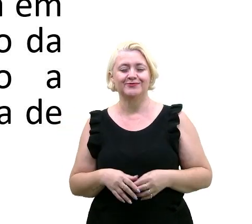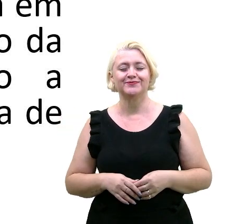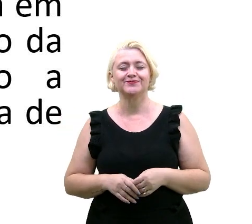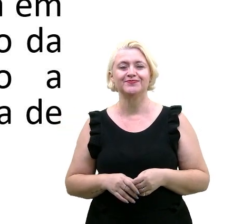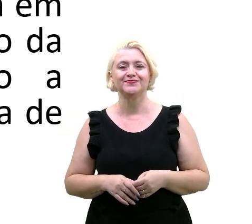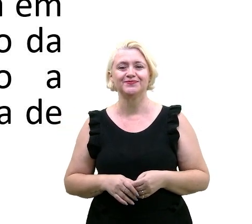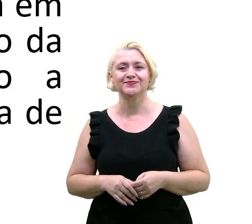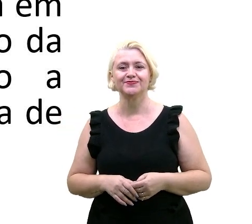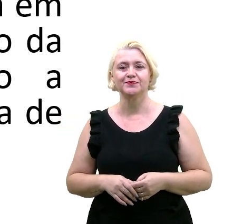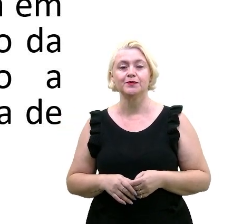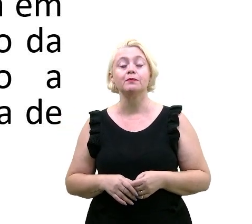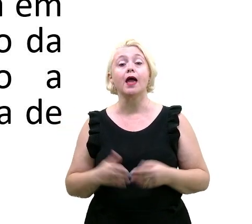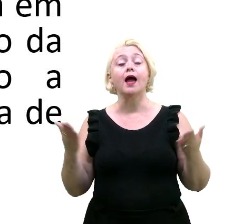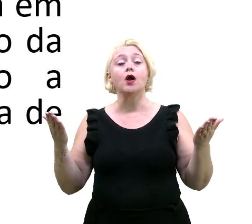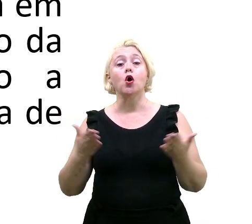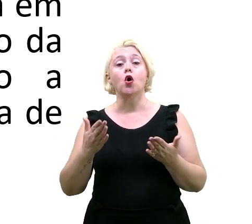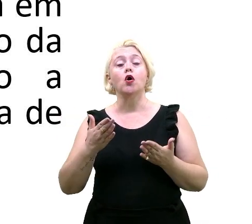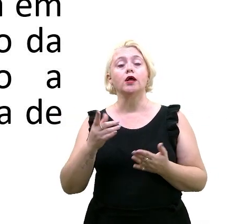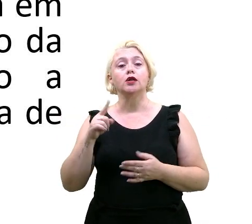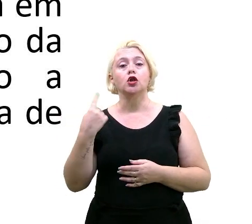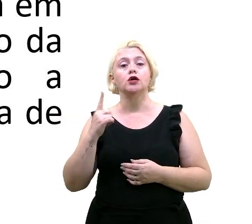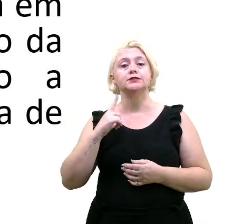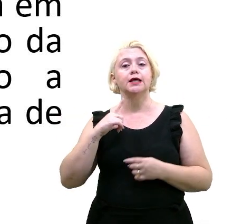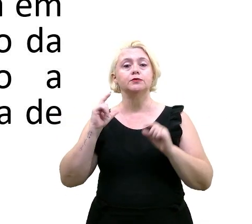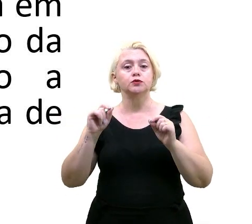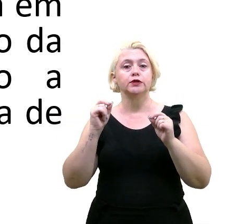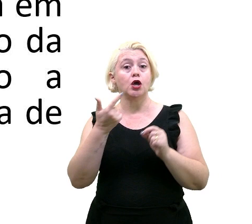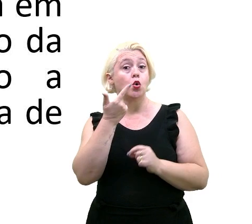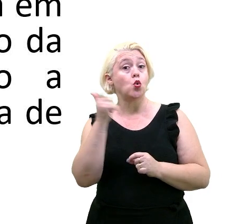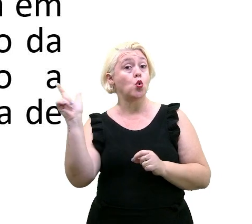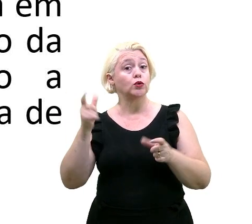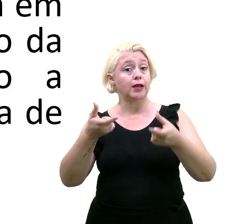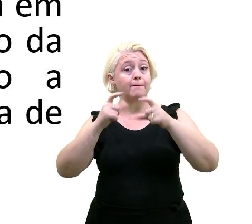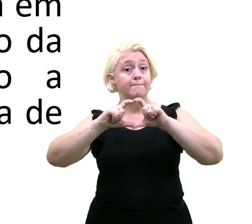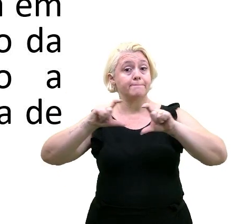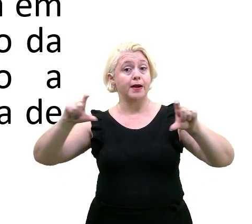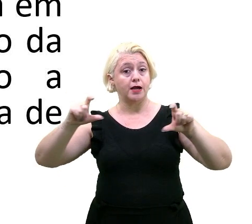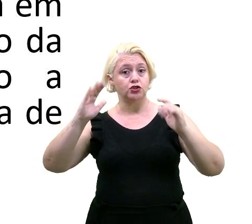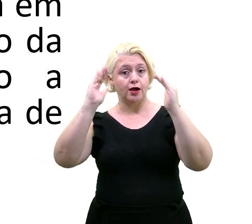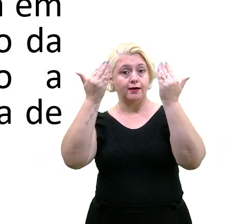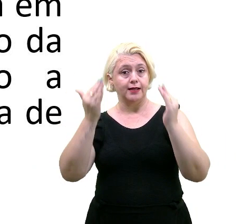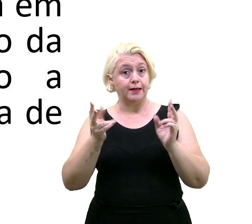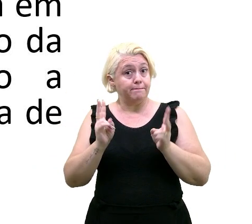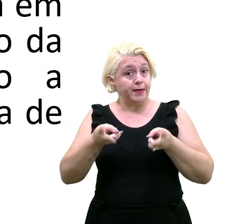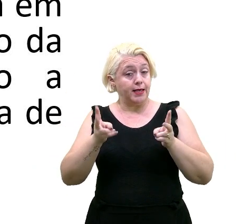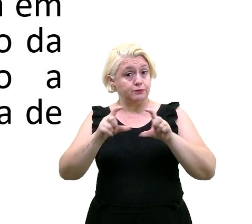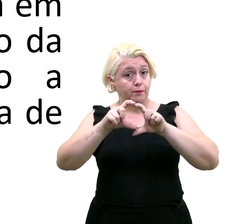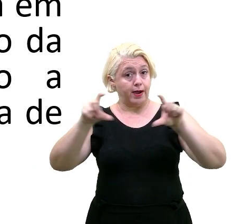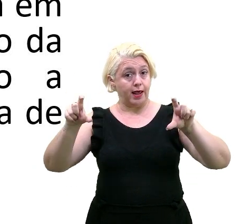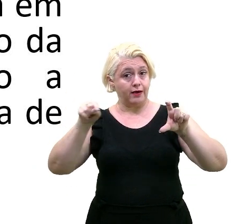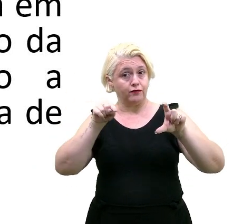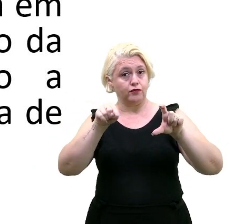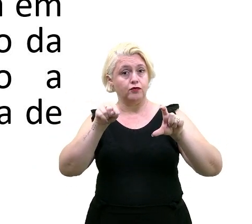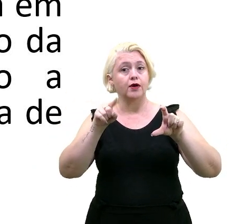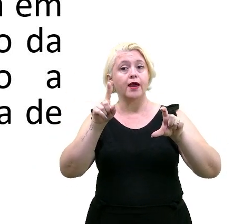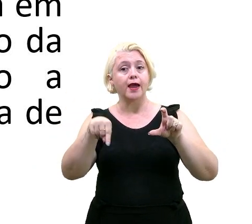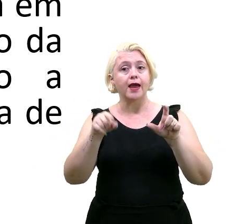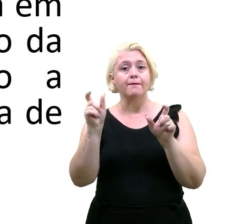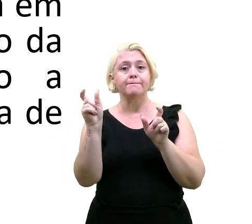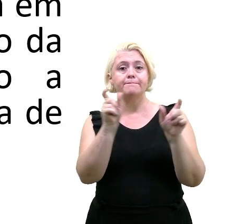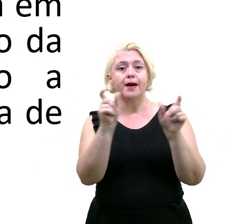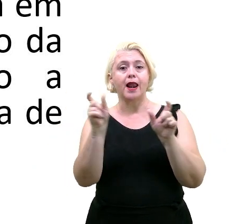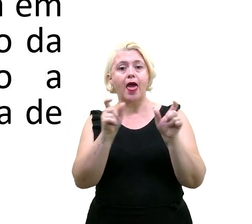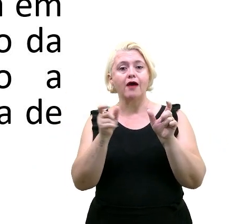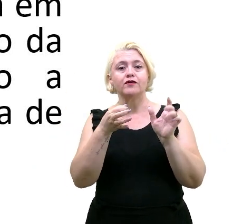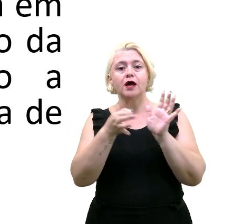conclusão agora nós temos uma outra parte da análise desse mesmo parágrafo que são os operadores